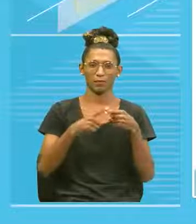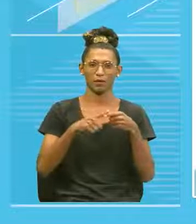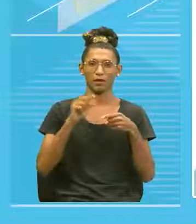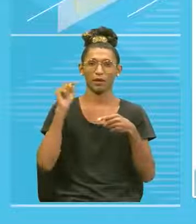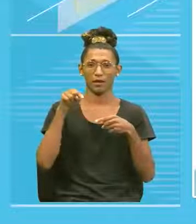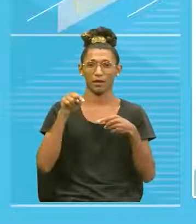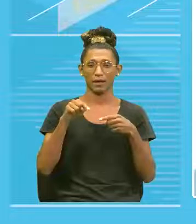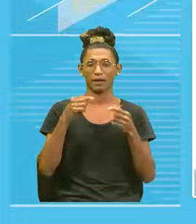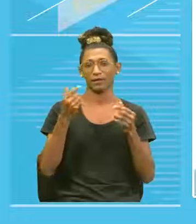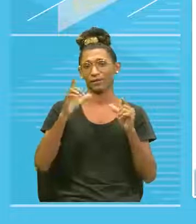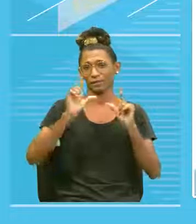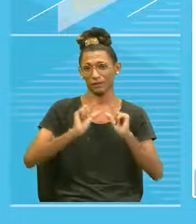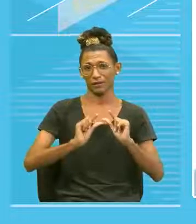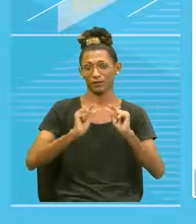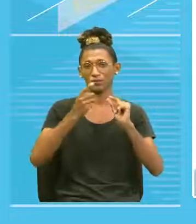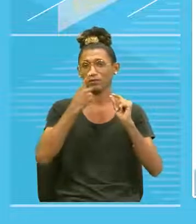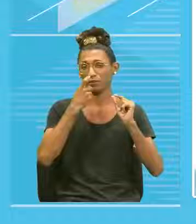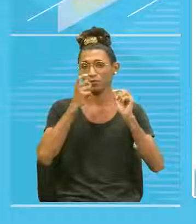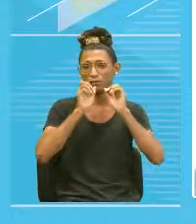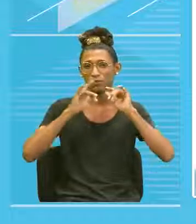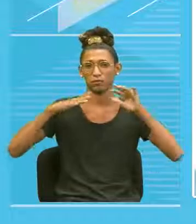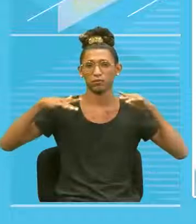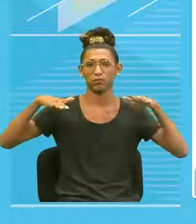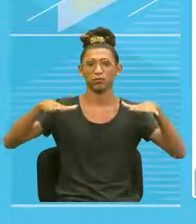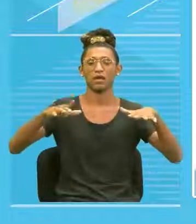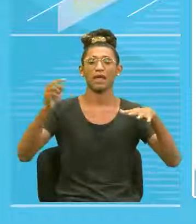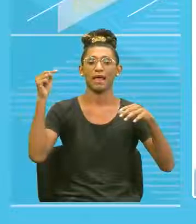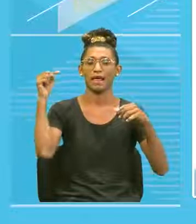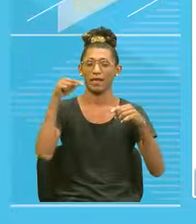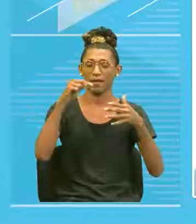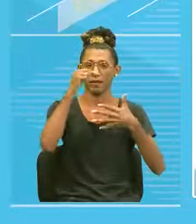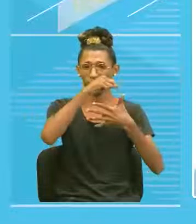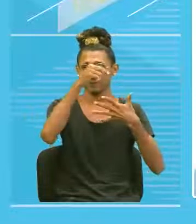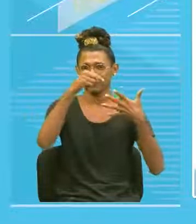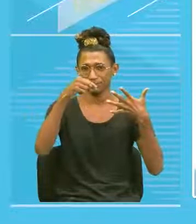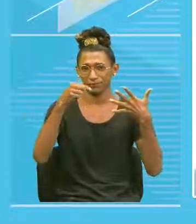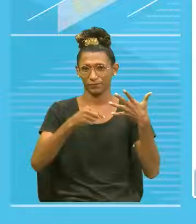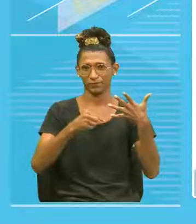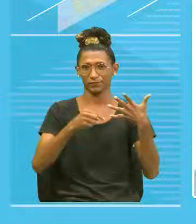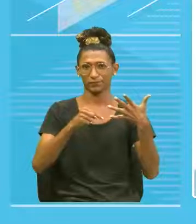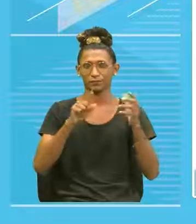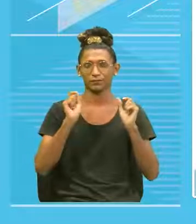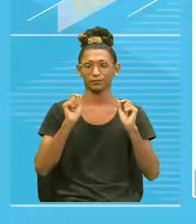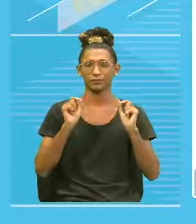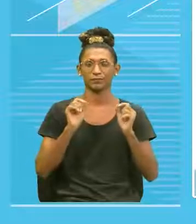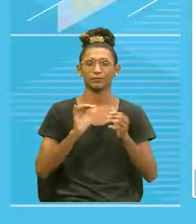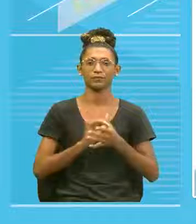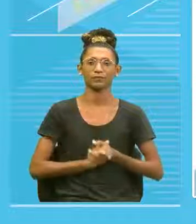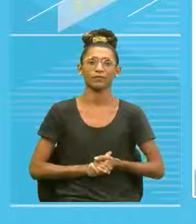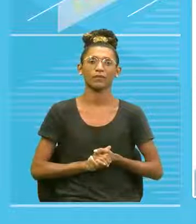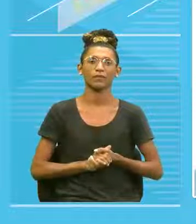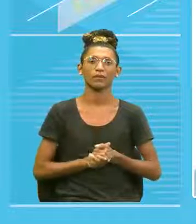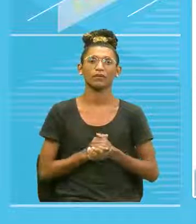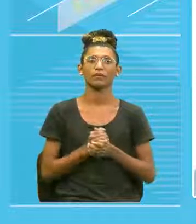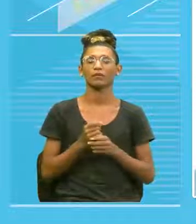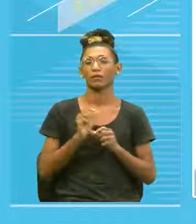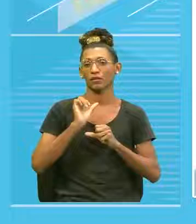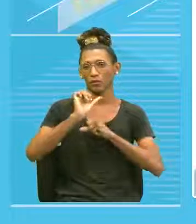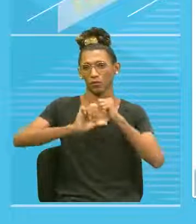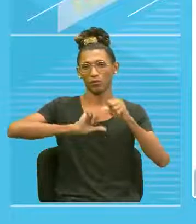e poluidoras a elas não são renováveis